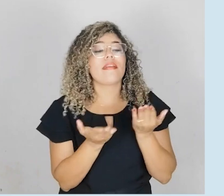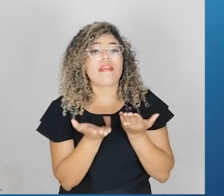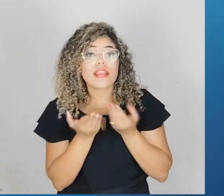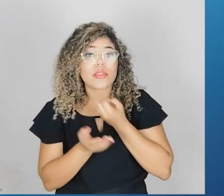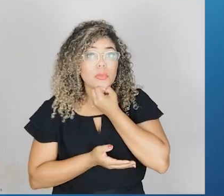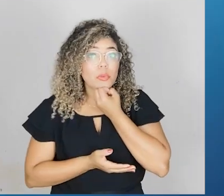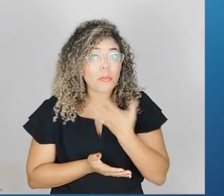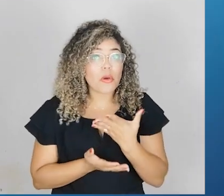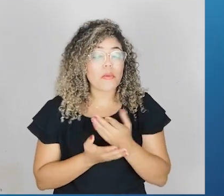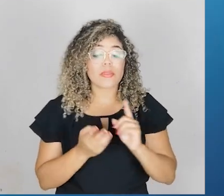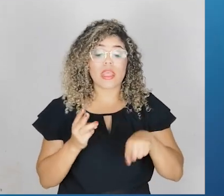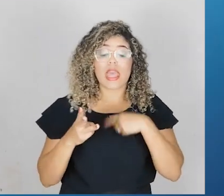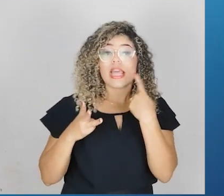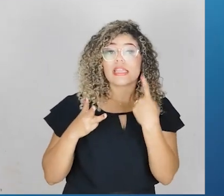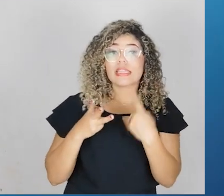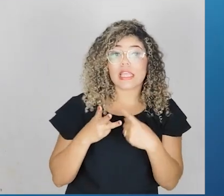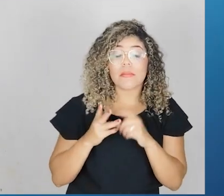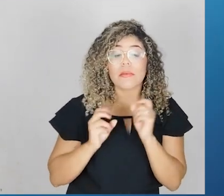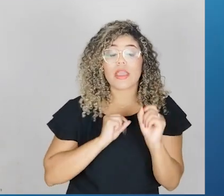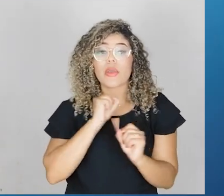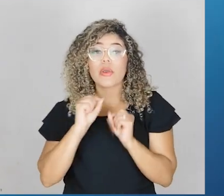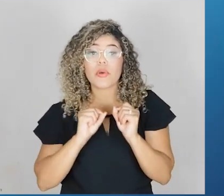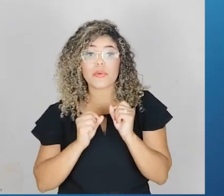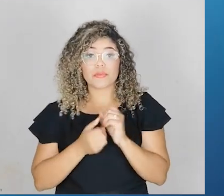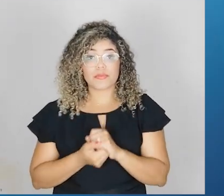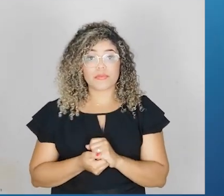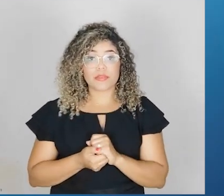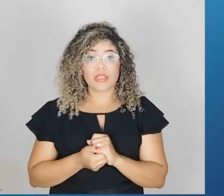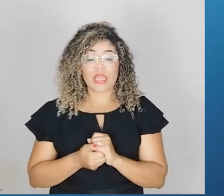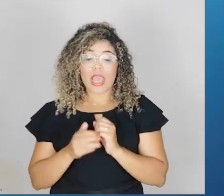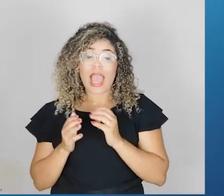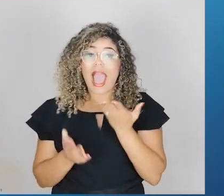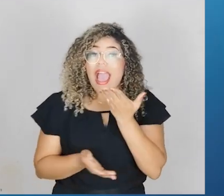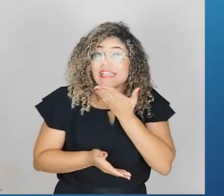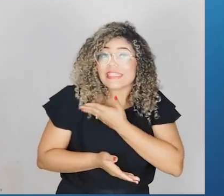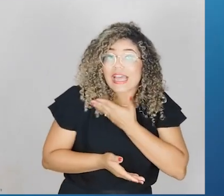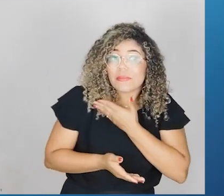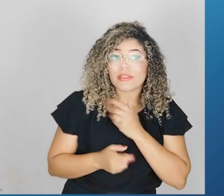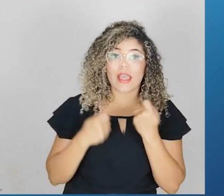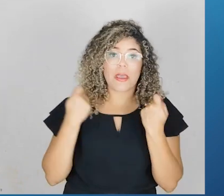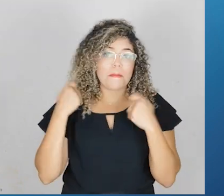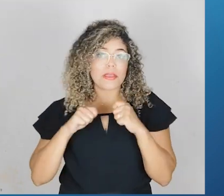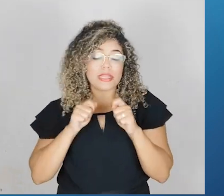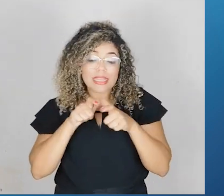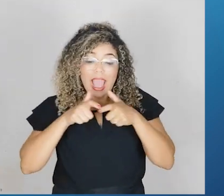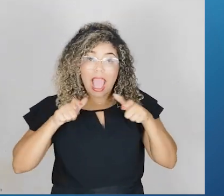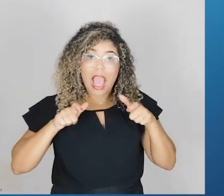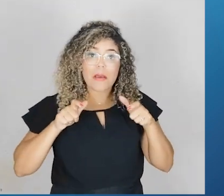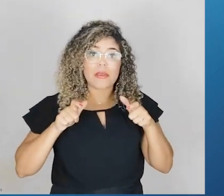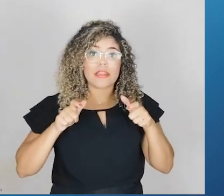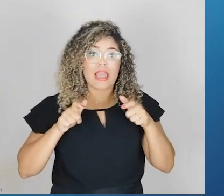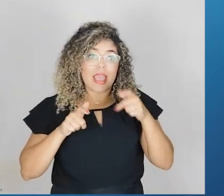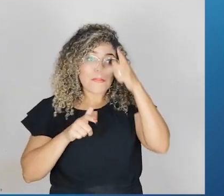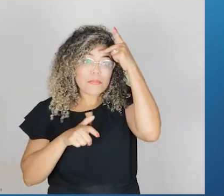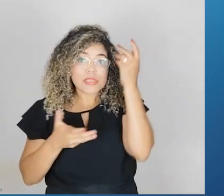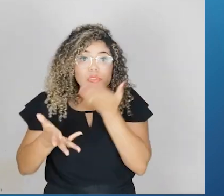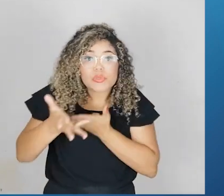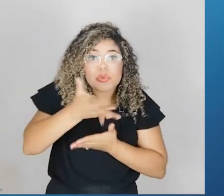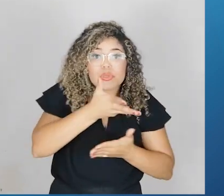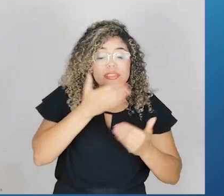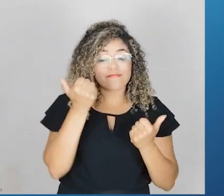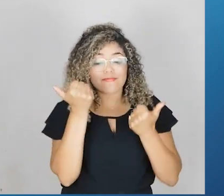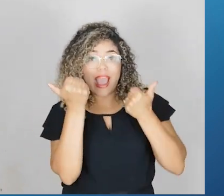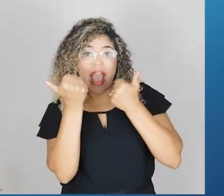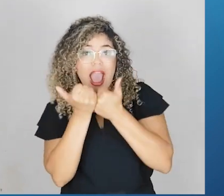psicológicos. Um terceiro momento da recuperação é em relação ao ciclo de amizades. Aqui nós temos a ampliação da rede de suporte social, ou